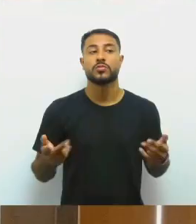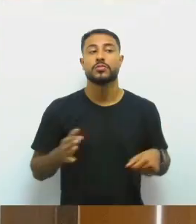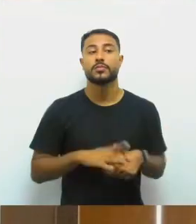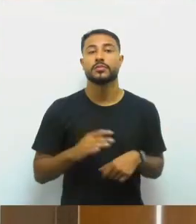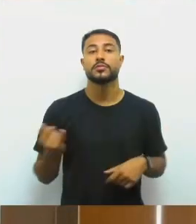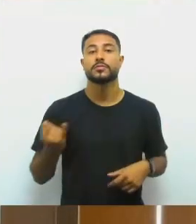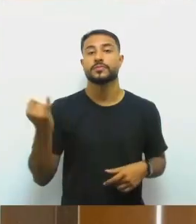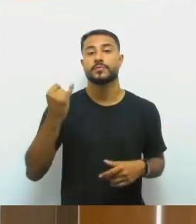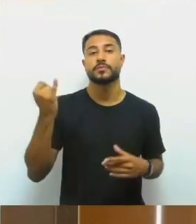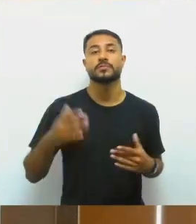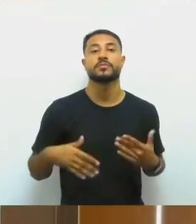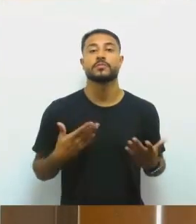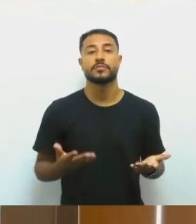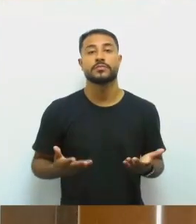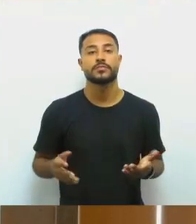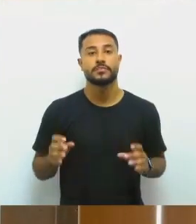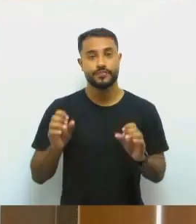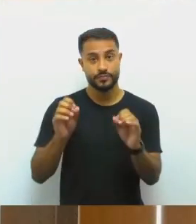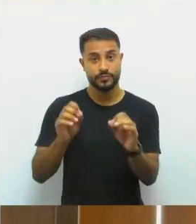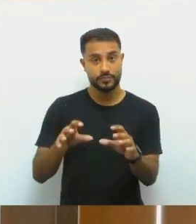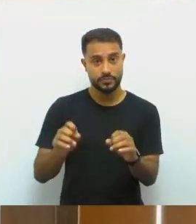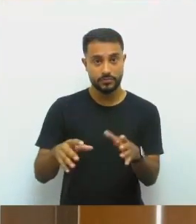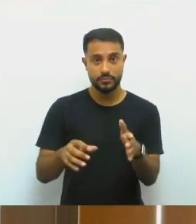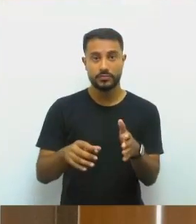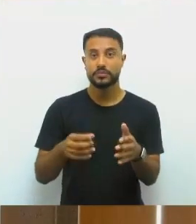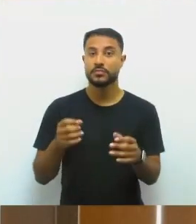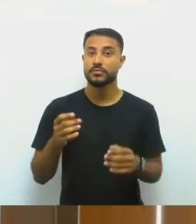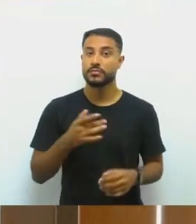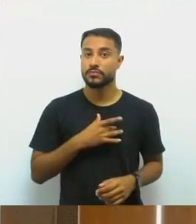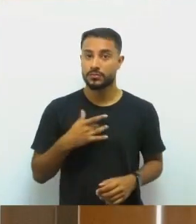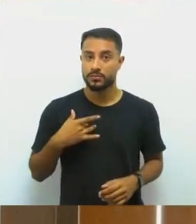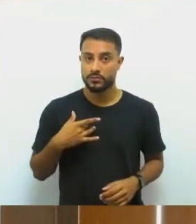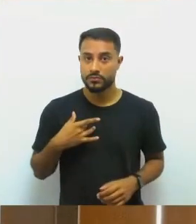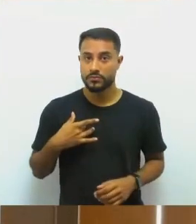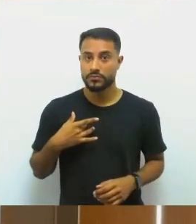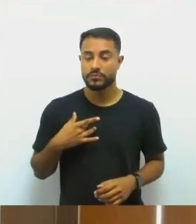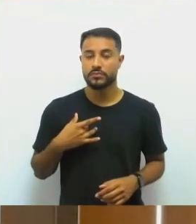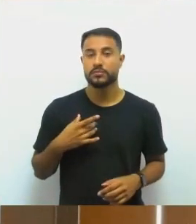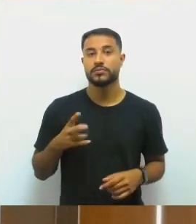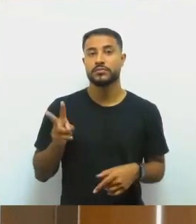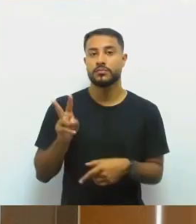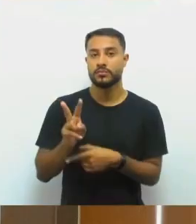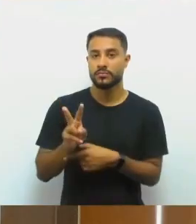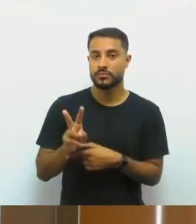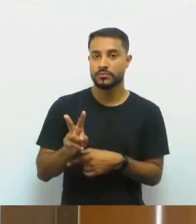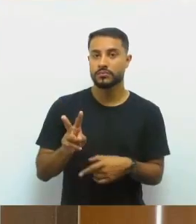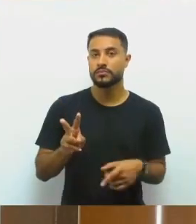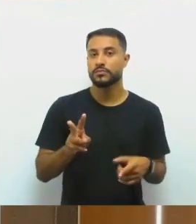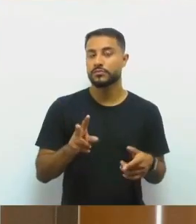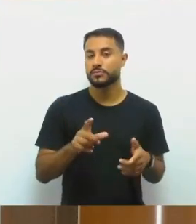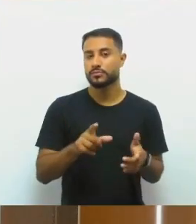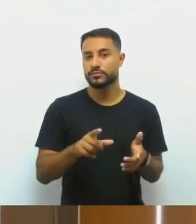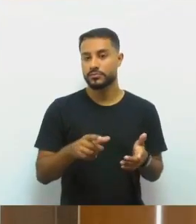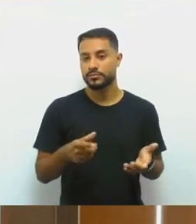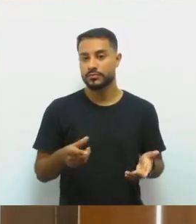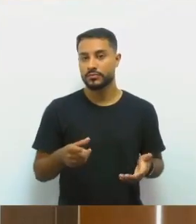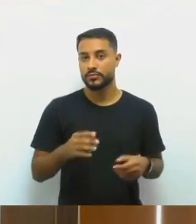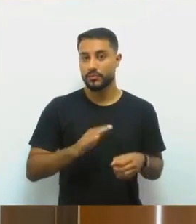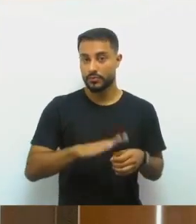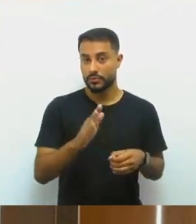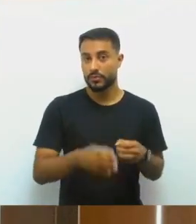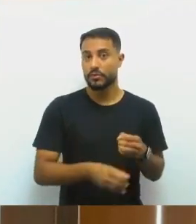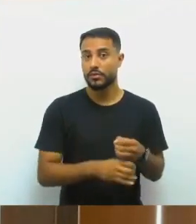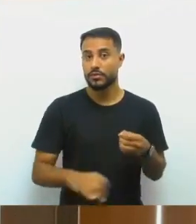Educação, saúde, saneamento, água, empregabilidade e esporte. São as áreas